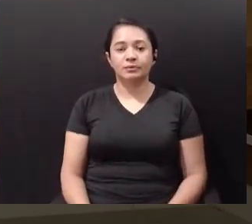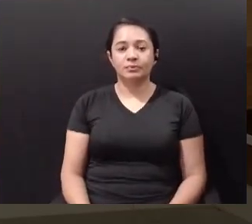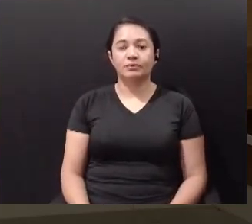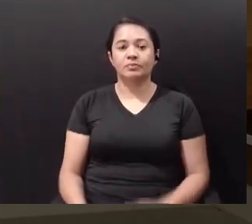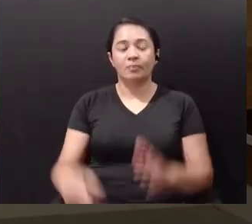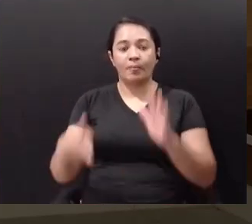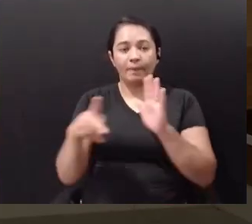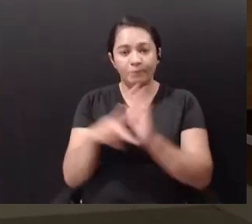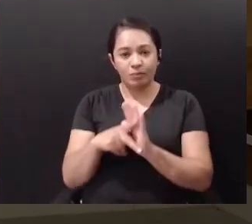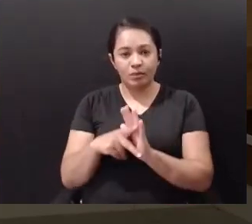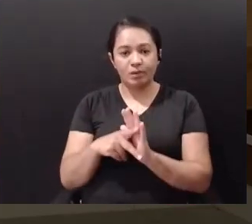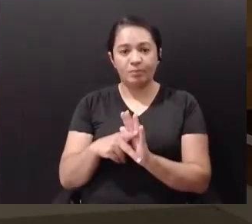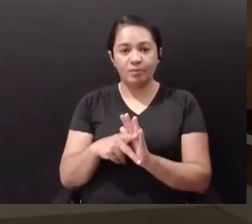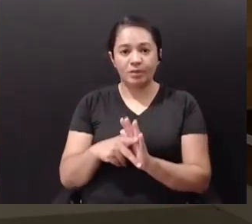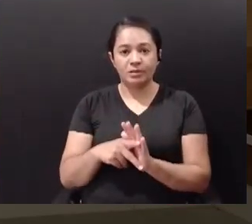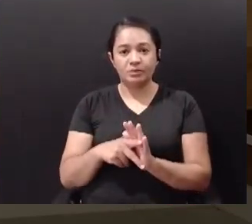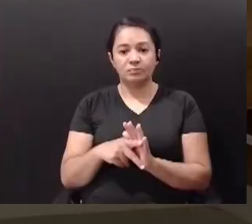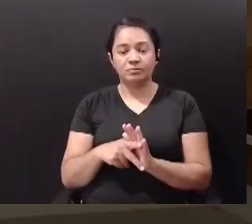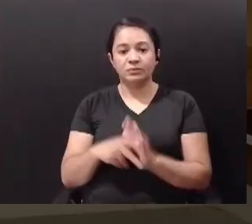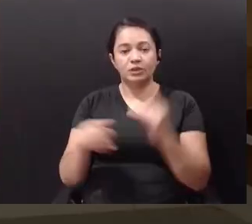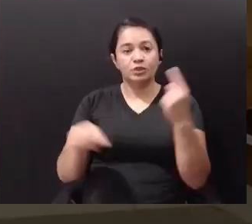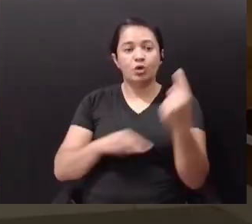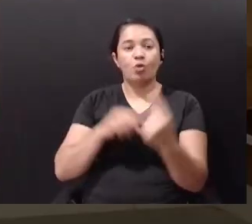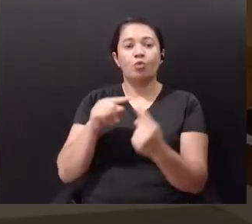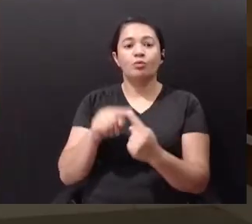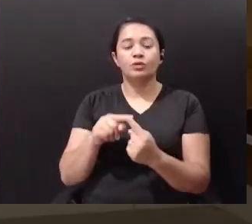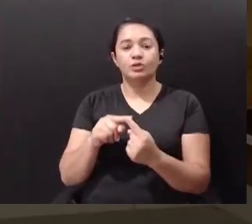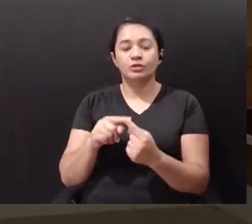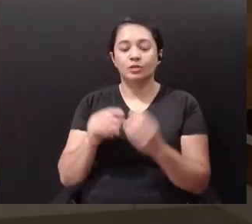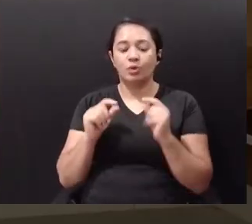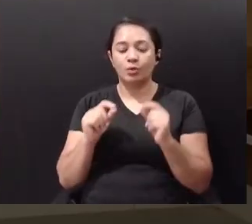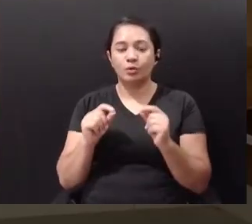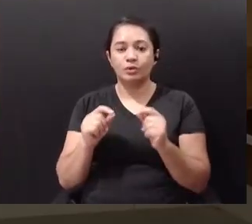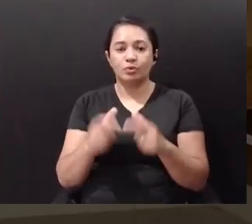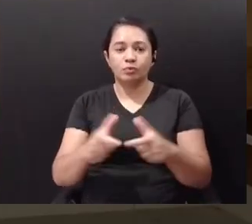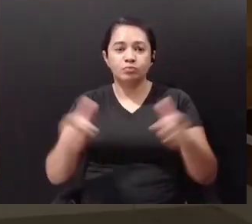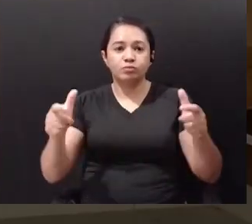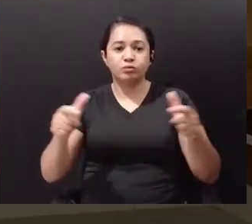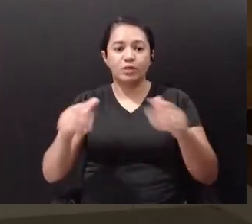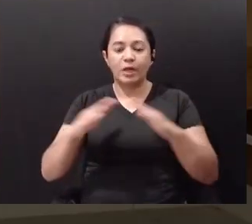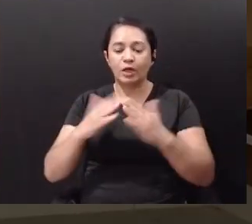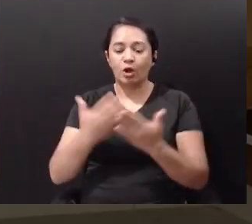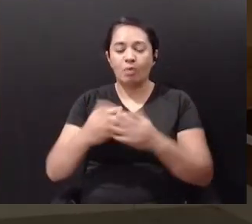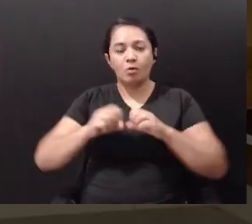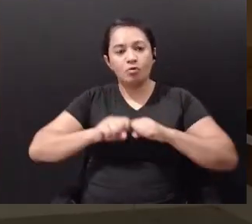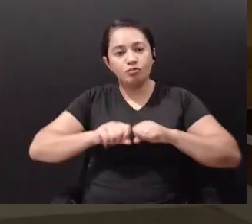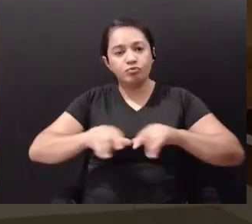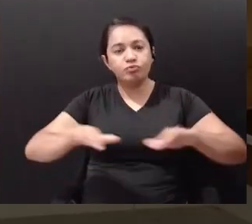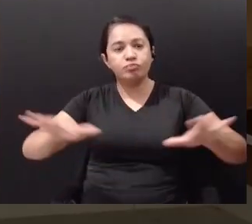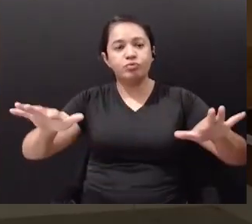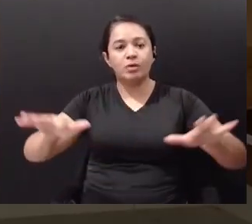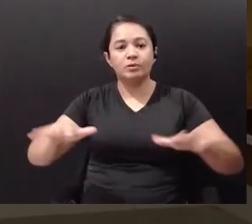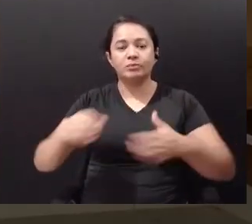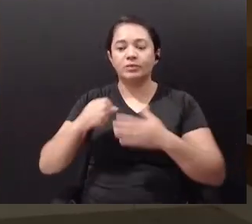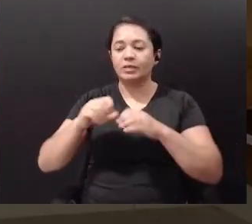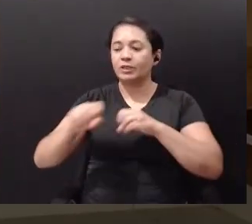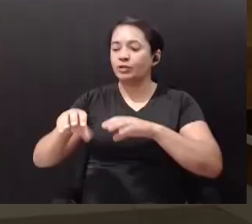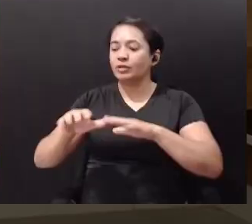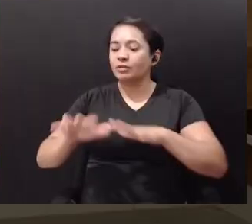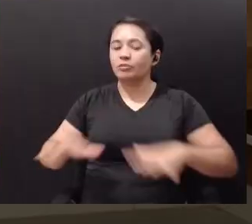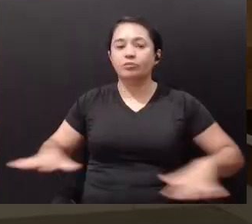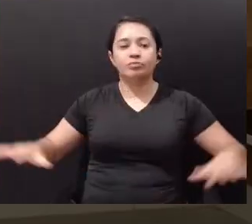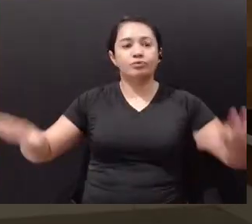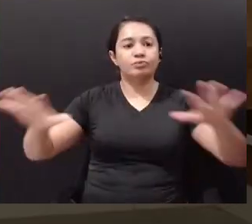dessa intenção de expandir a escola pública e levar a educação para as diversas